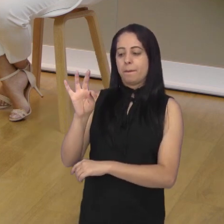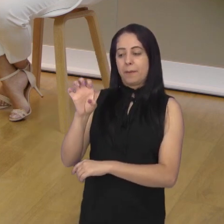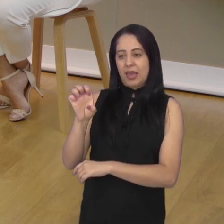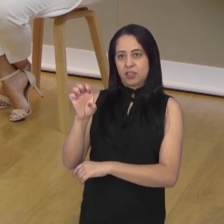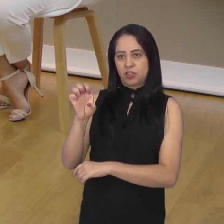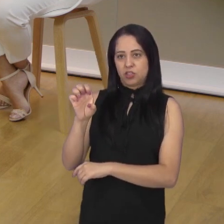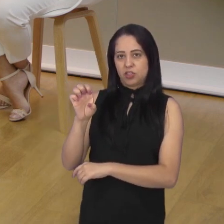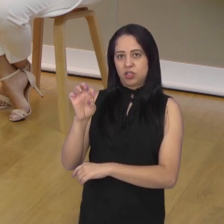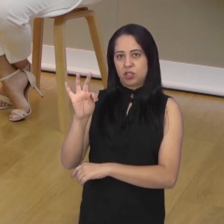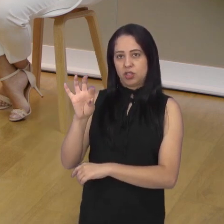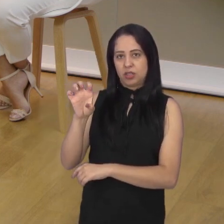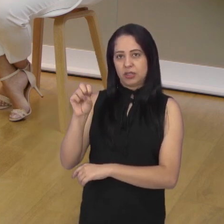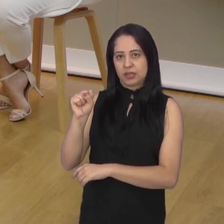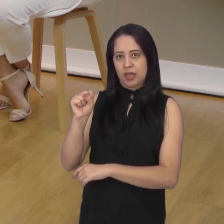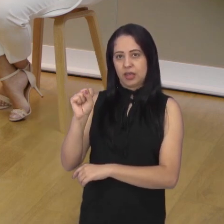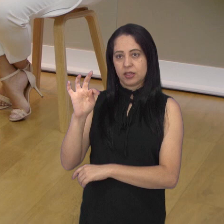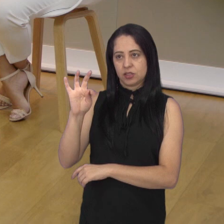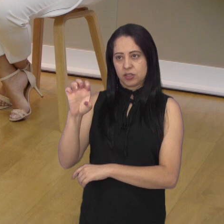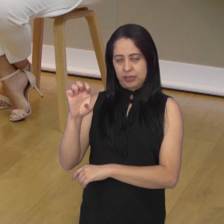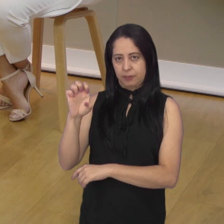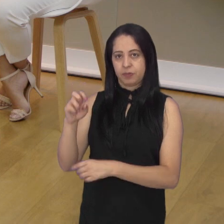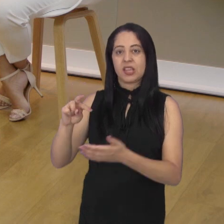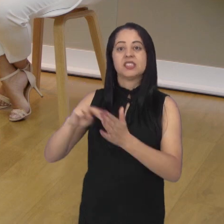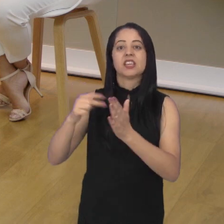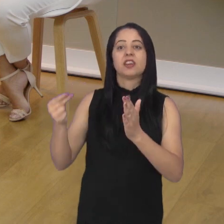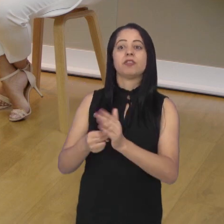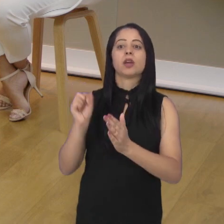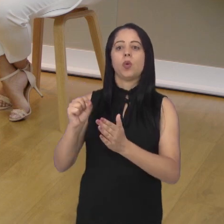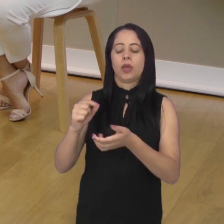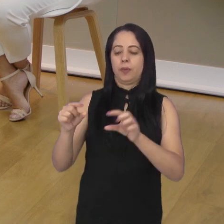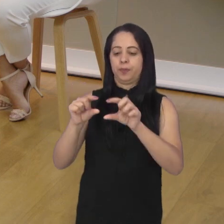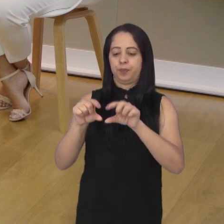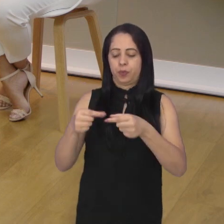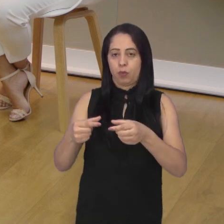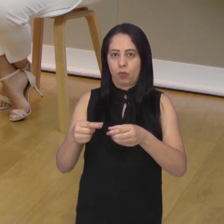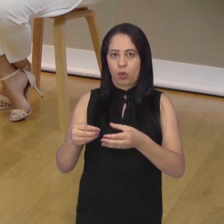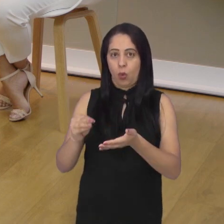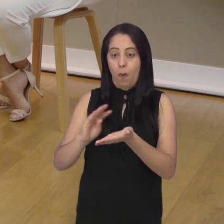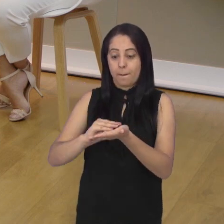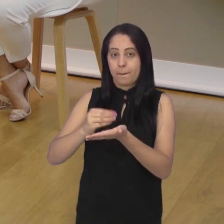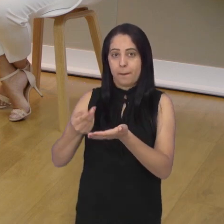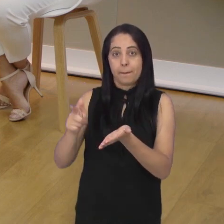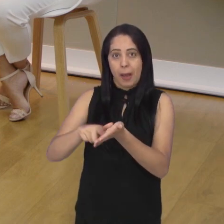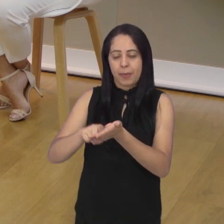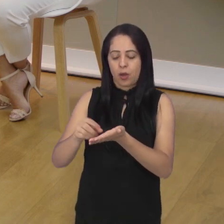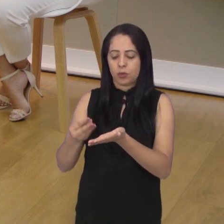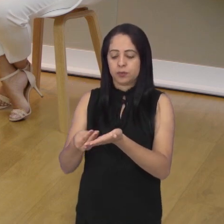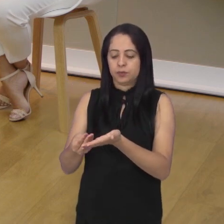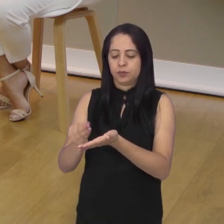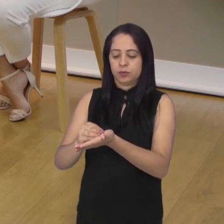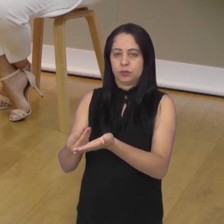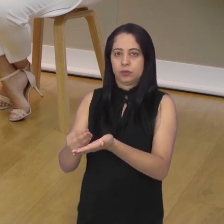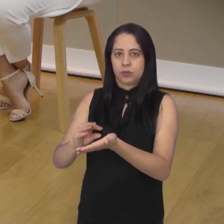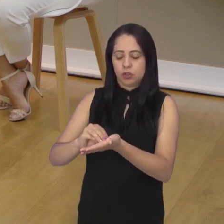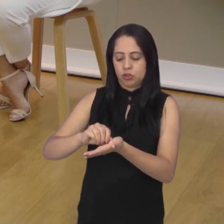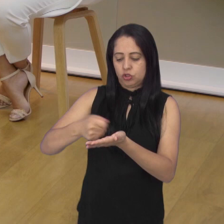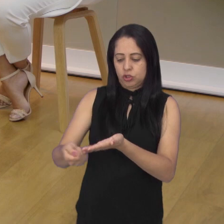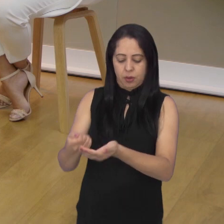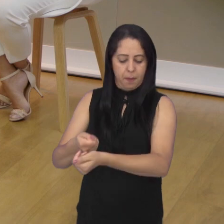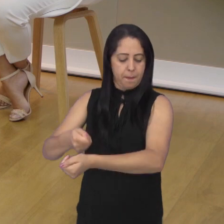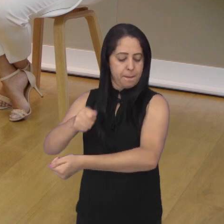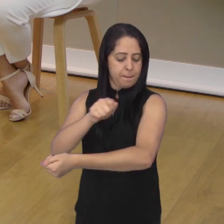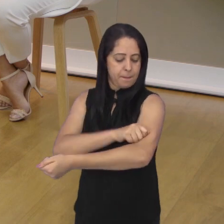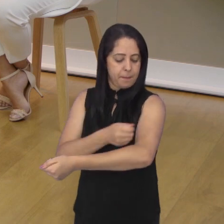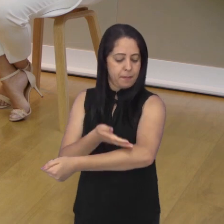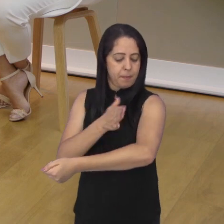PET teste, ele vem na forma de uns adesivos, a gente põe nas costas do paciente, ele vai para casa. Aí ele não pode molhar, fica